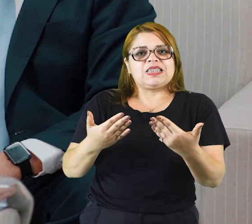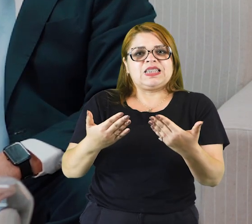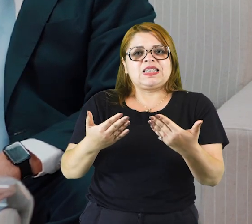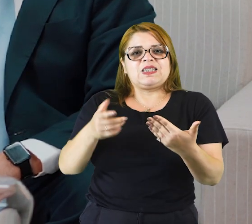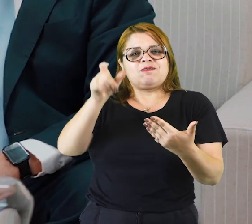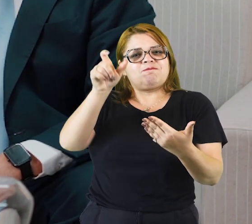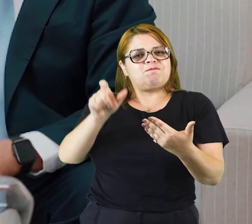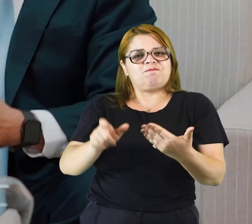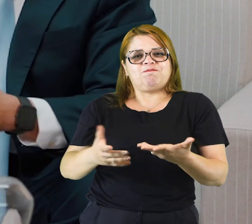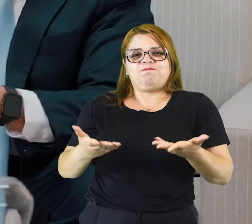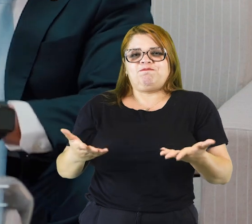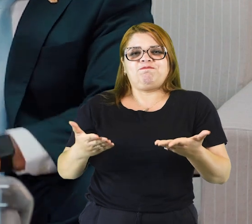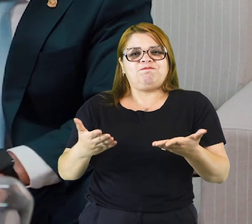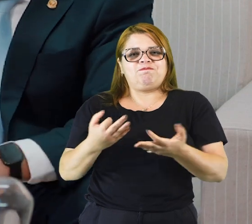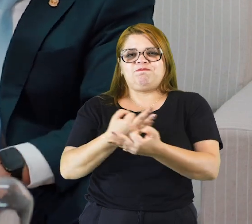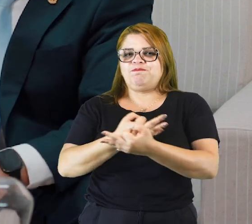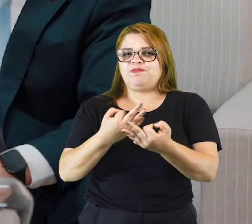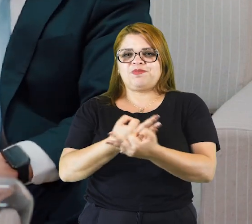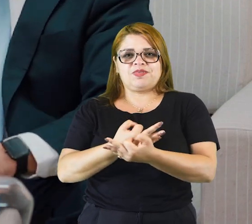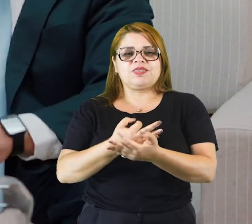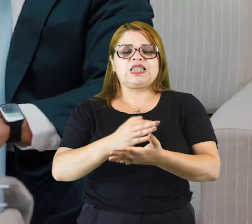A senhora é a pessoa...